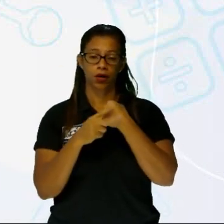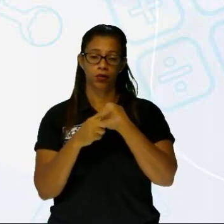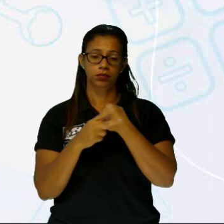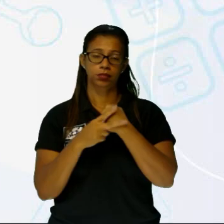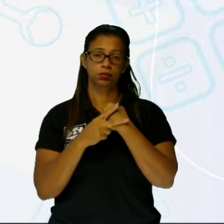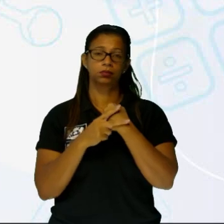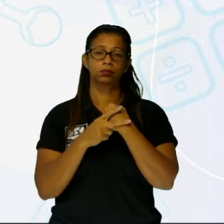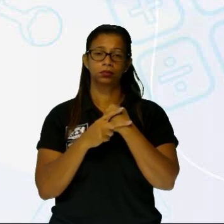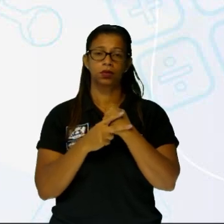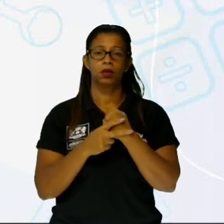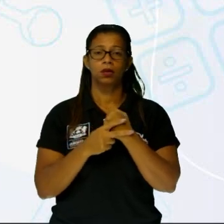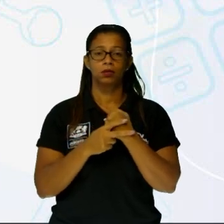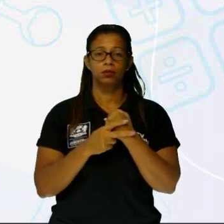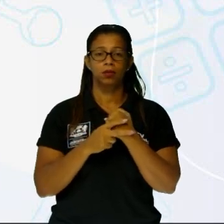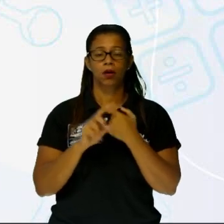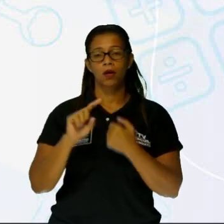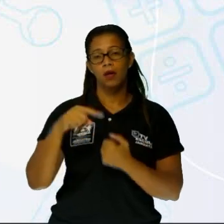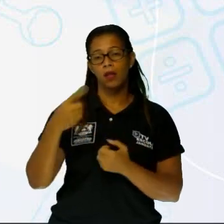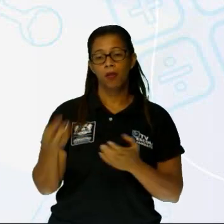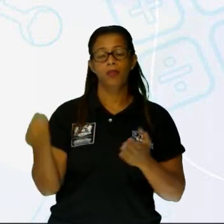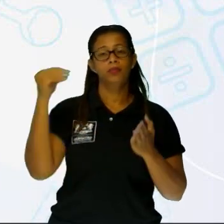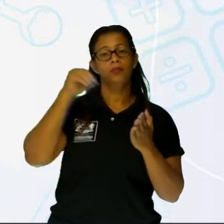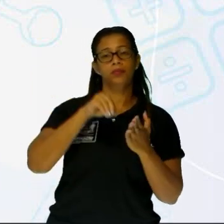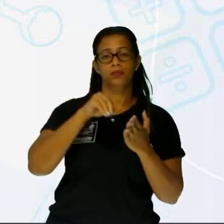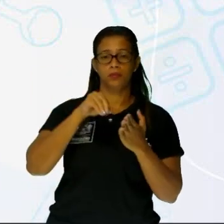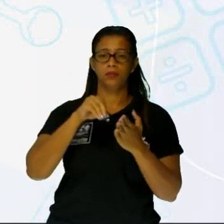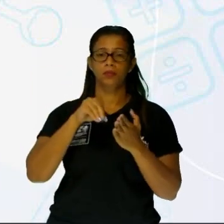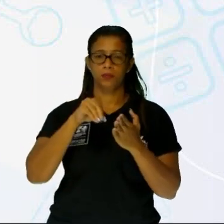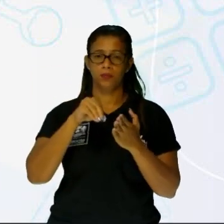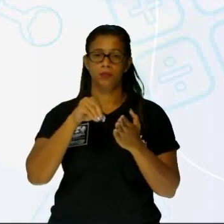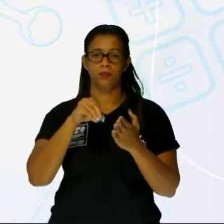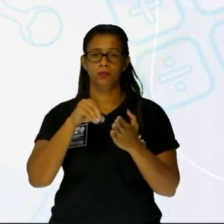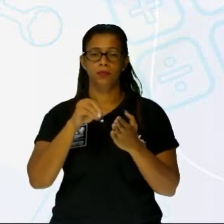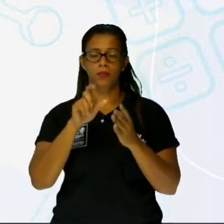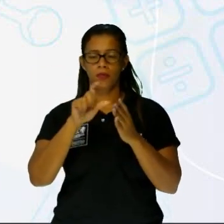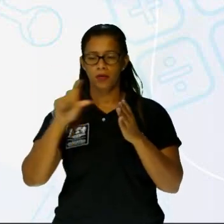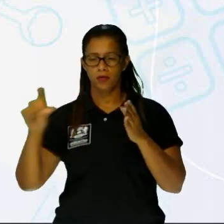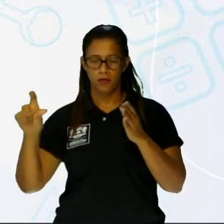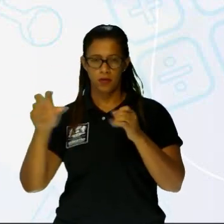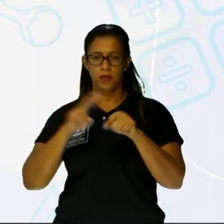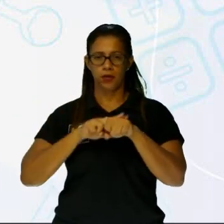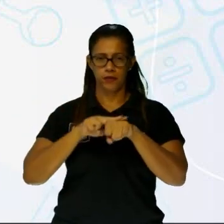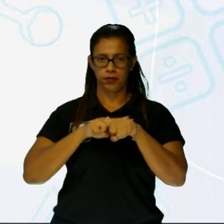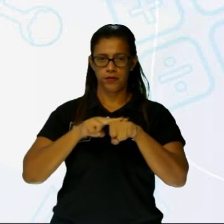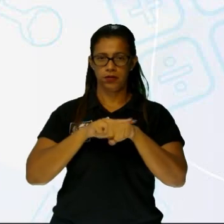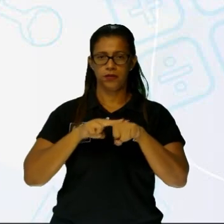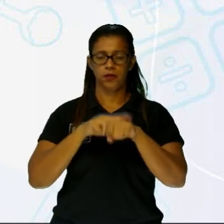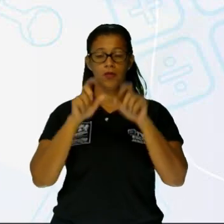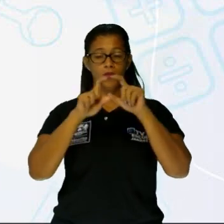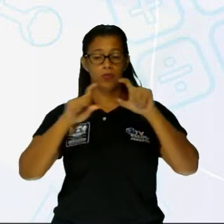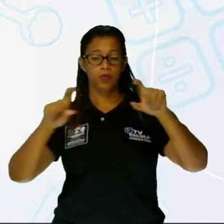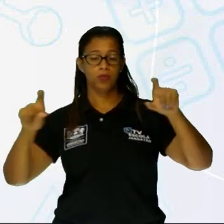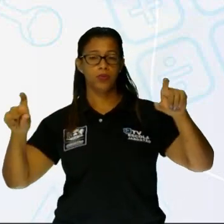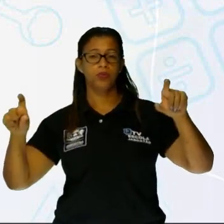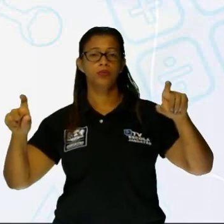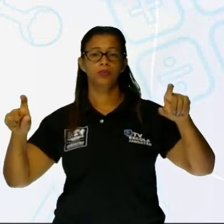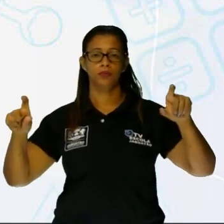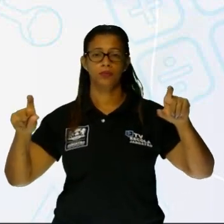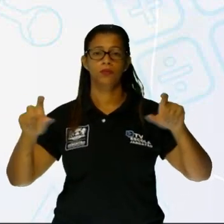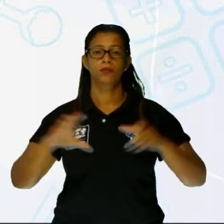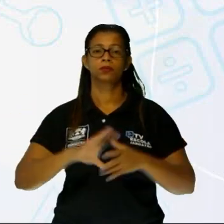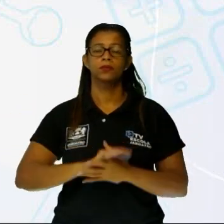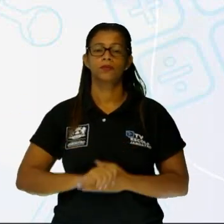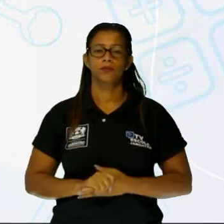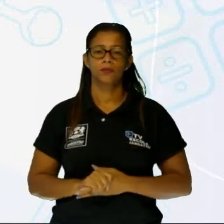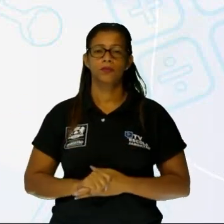depois eu uso o complemento, como vocês podem ver aí em verde. Então, esse daí é a estrutura para uma frase, para uma sentença, para um modo